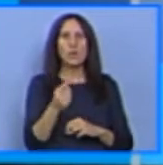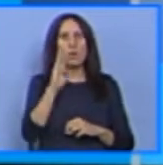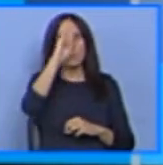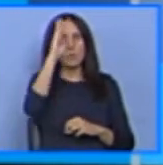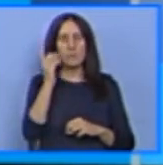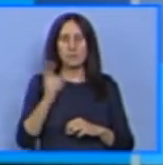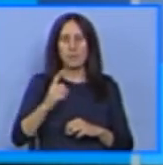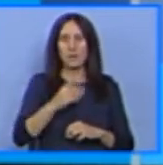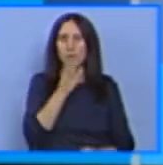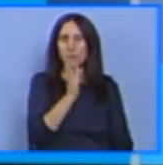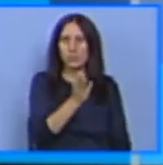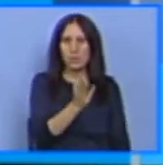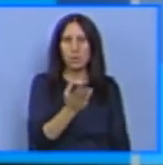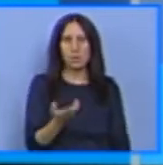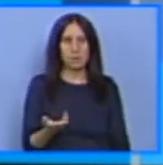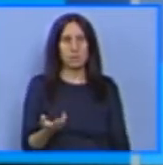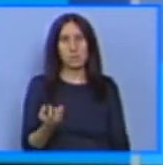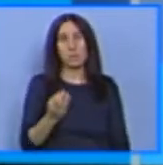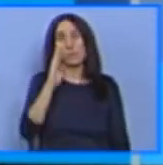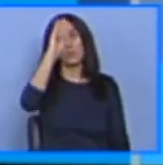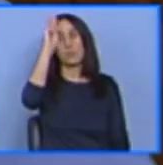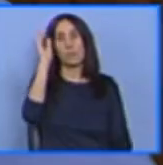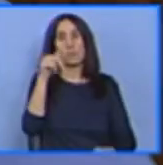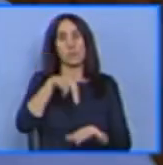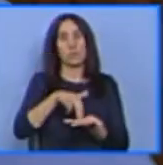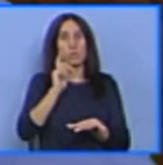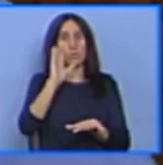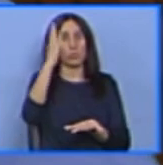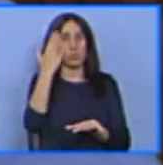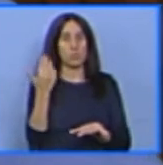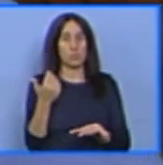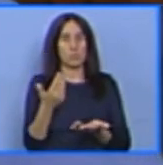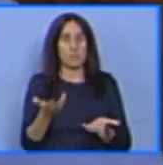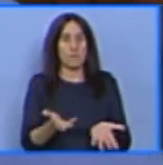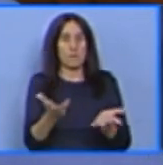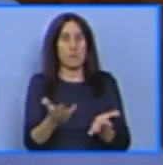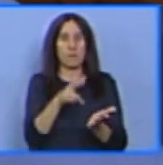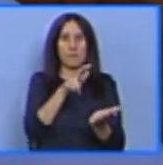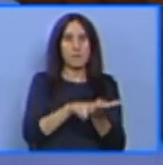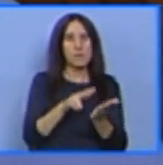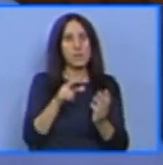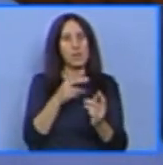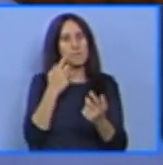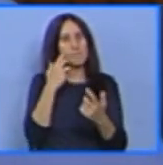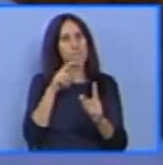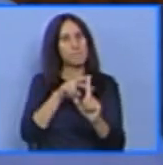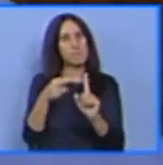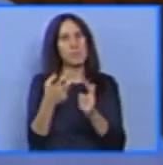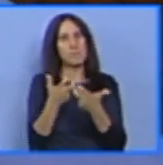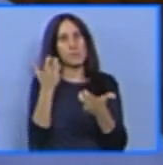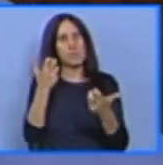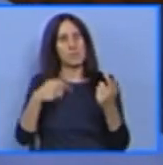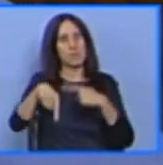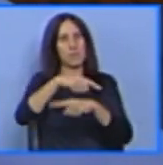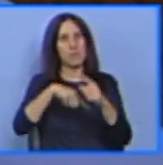pontífices. Portanto, obviamente os papas vão ter um papel também muito importante no sentido de validar e dar visibilidade em vários contextos, em